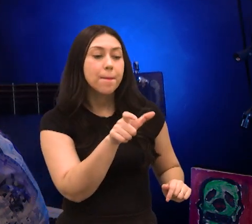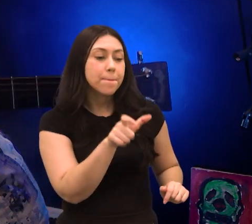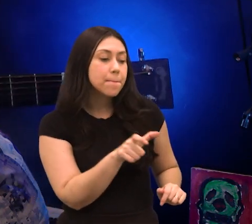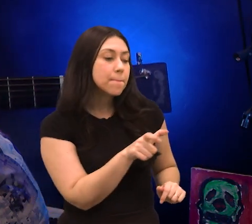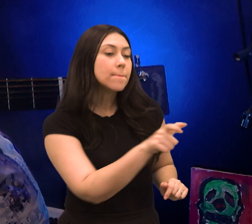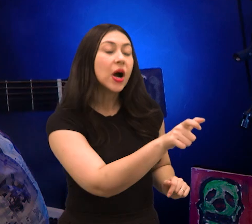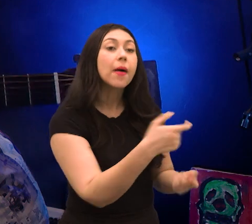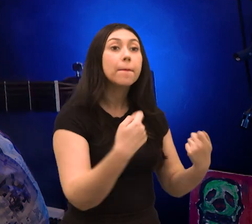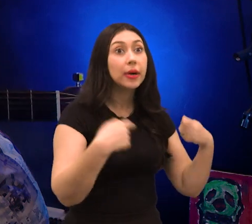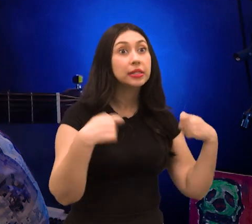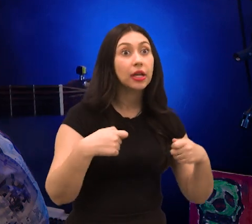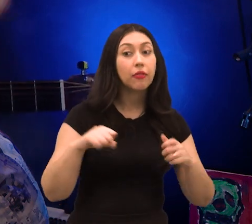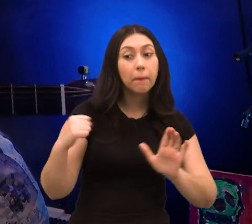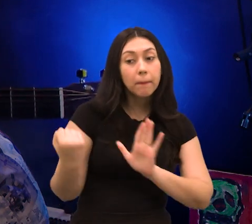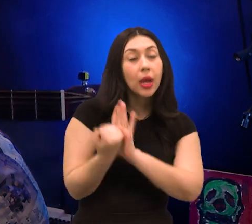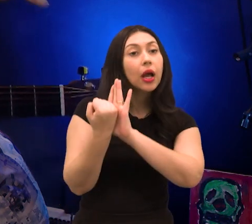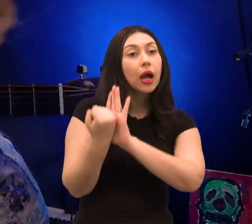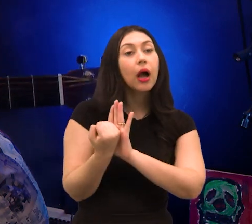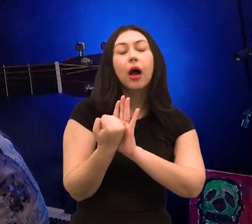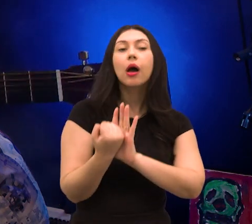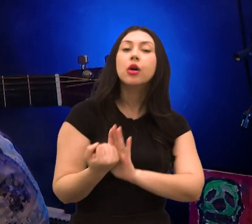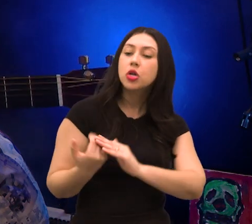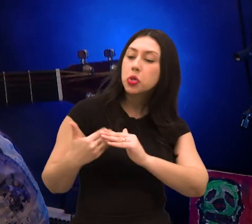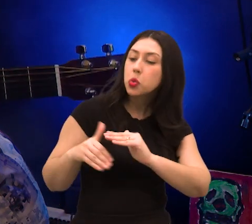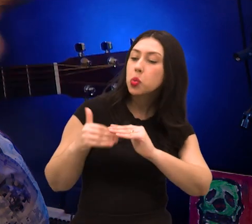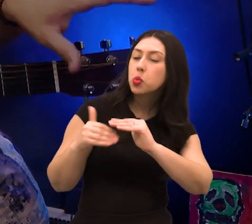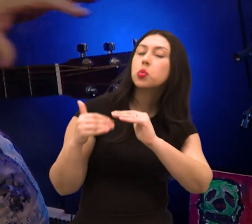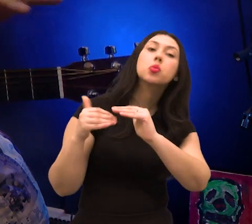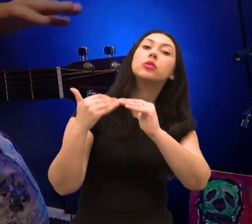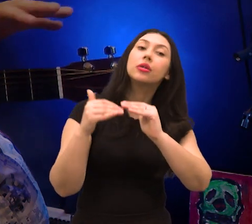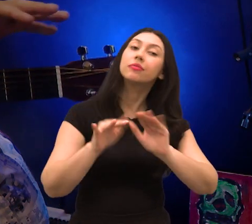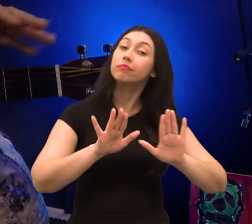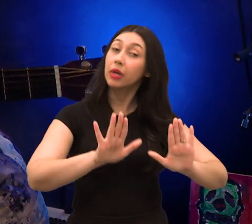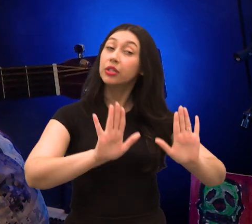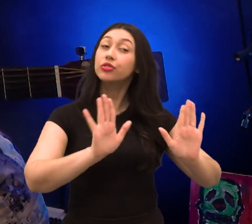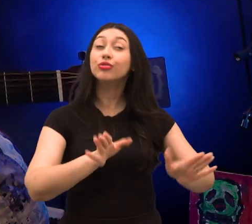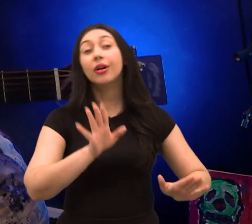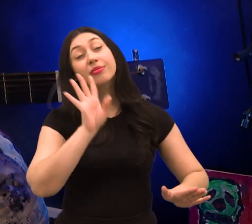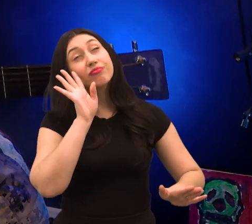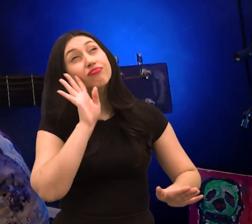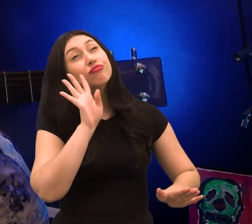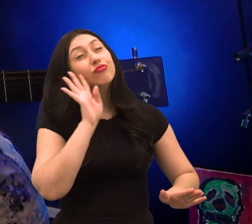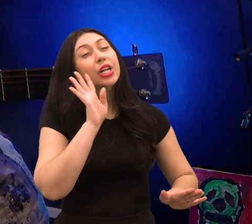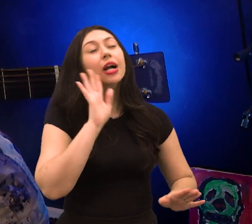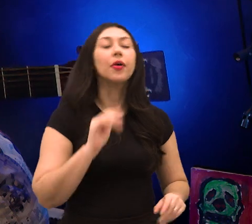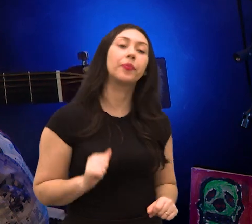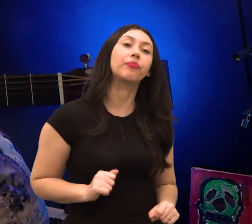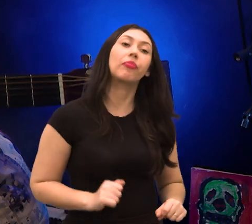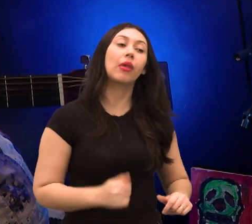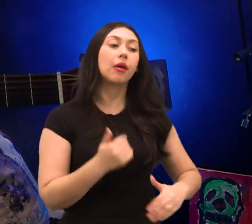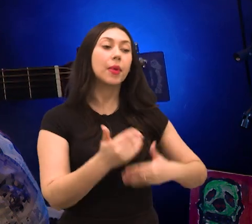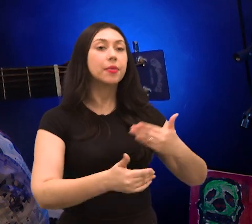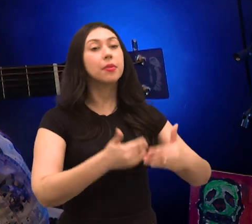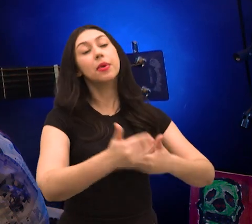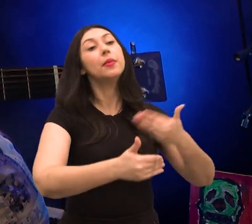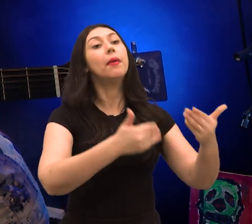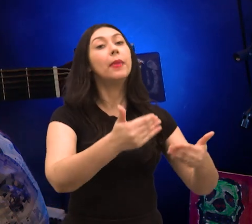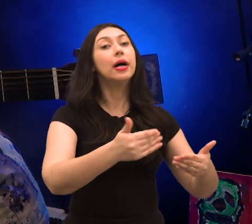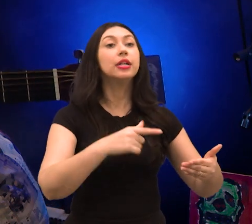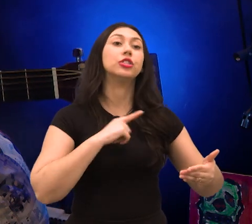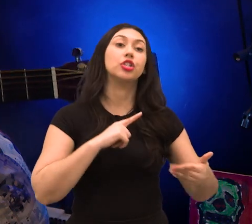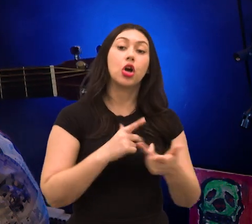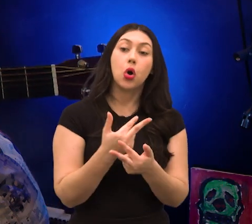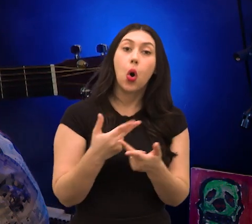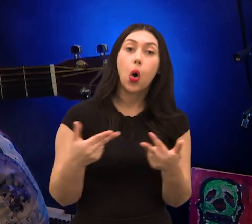ficava ali, tinha que registrar a música de alguma forma. Então eu ia guardando aquilo, mas já ficava uma gravação legal. Então depois de um tempo eu